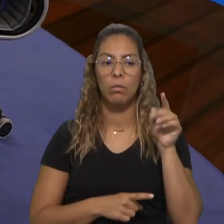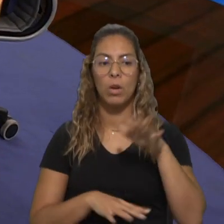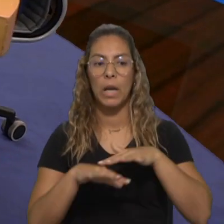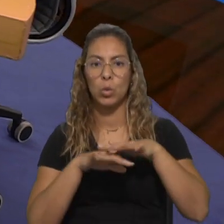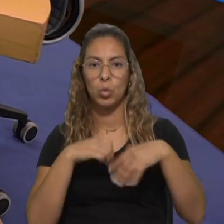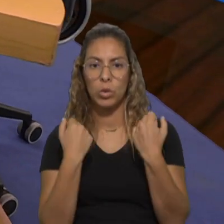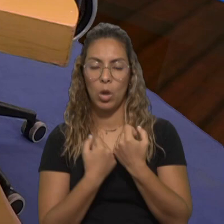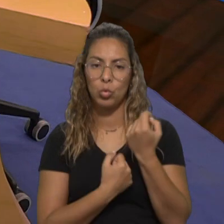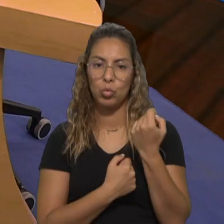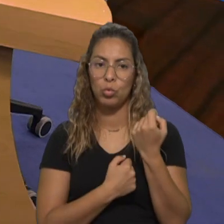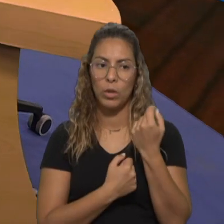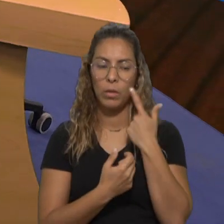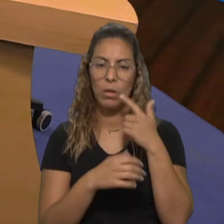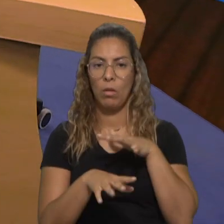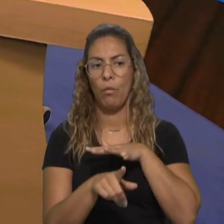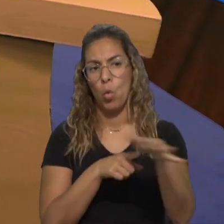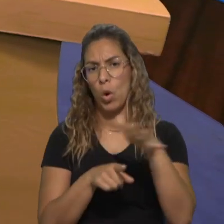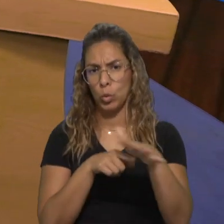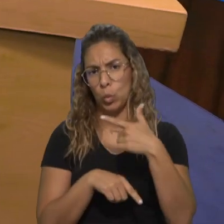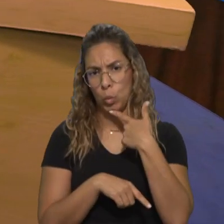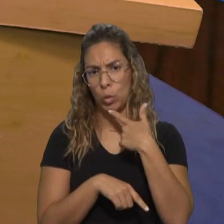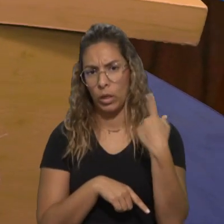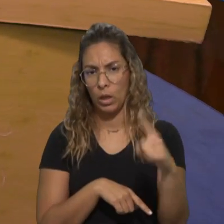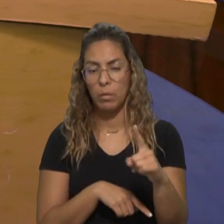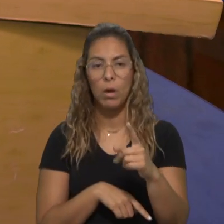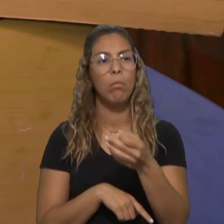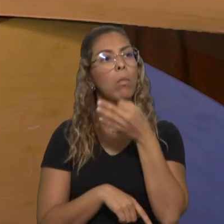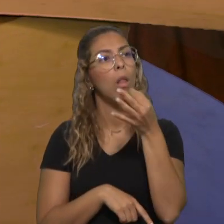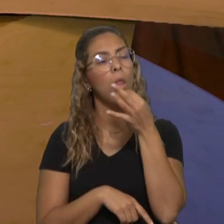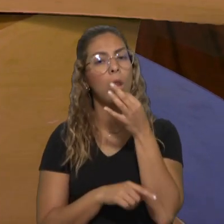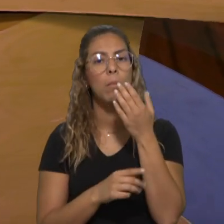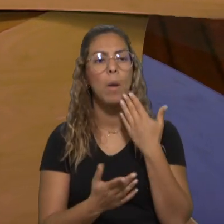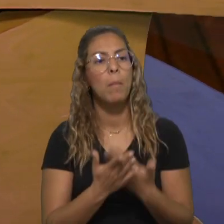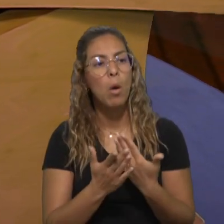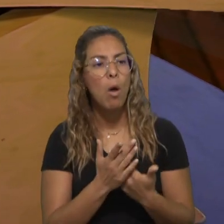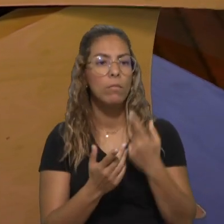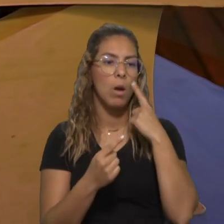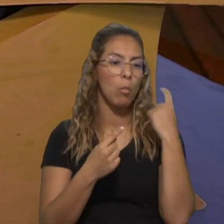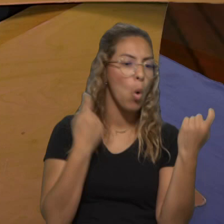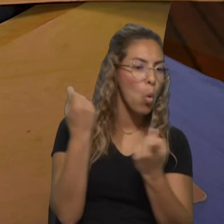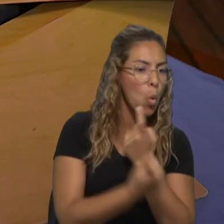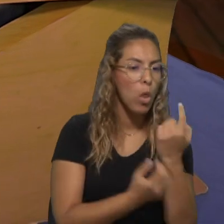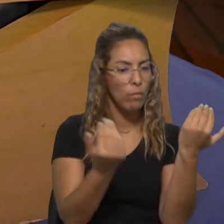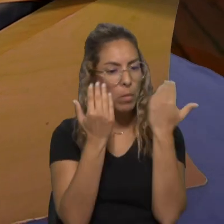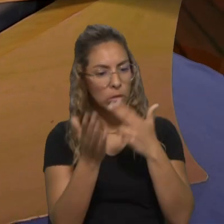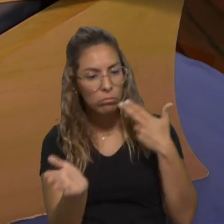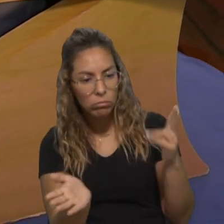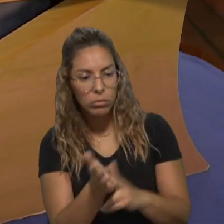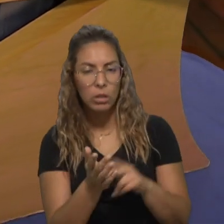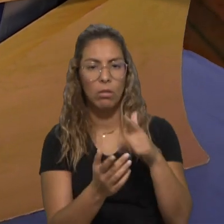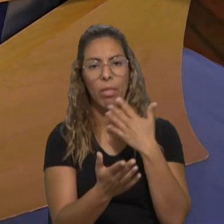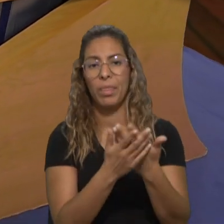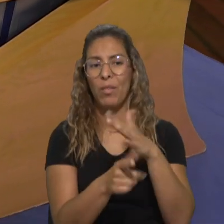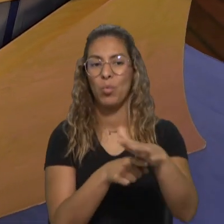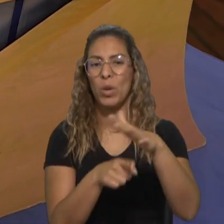dissermos nas redes sociais for dito da boca para fora, sem qualquer tipo de procura de informação, aí sim vamos estar a influenciar